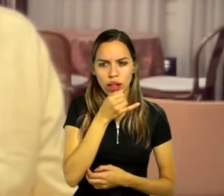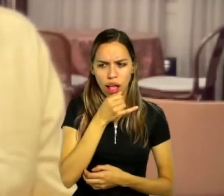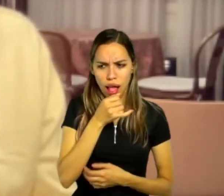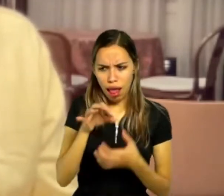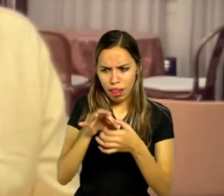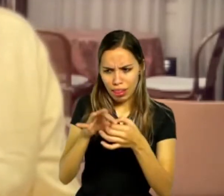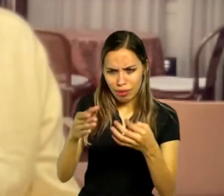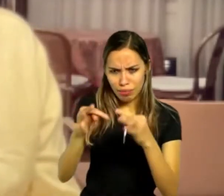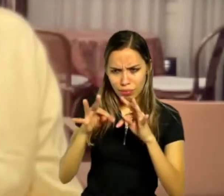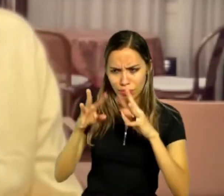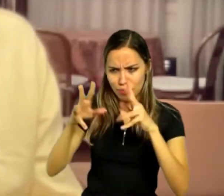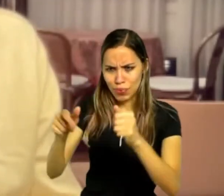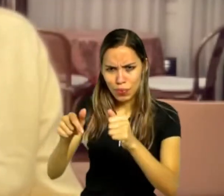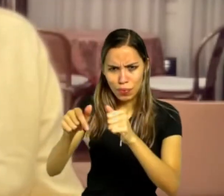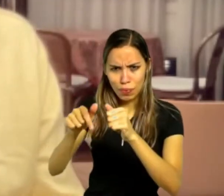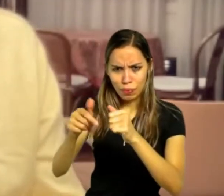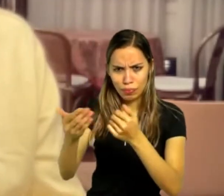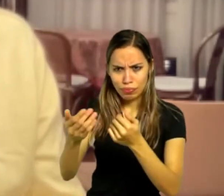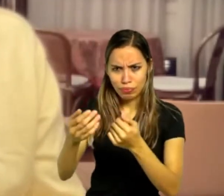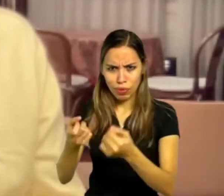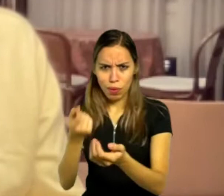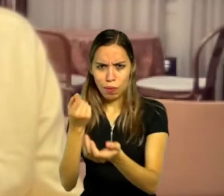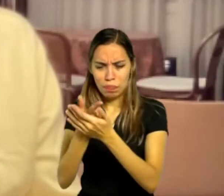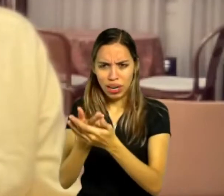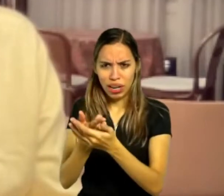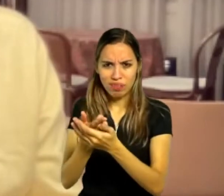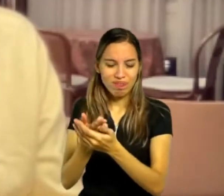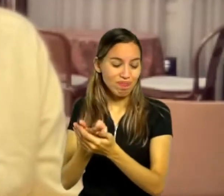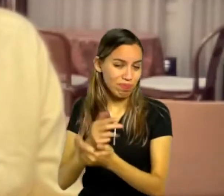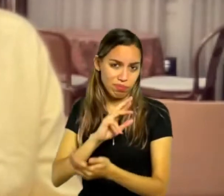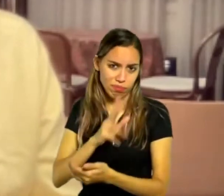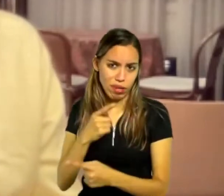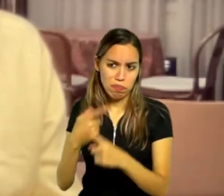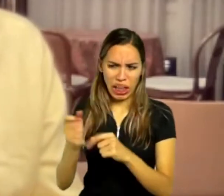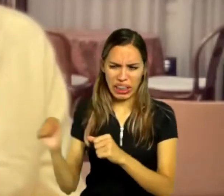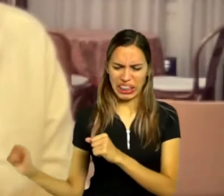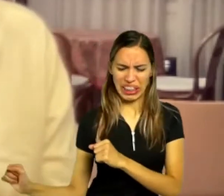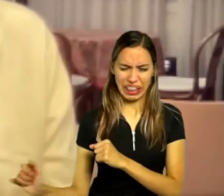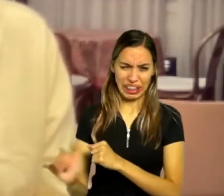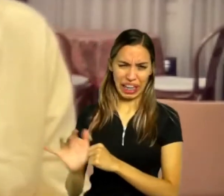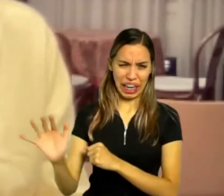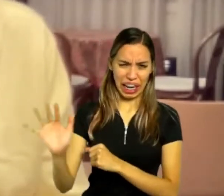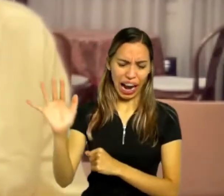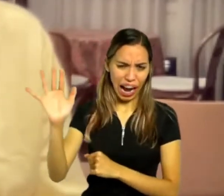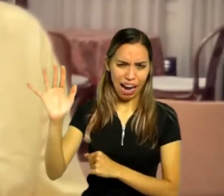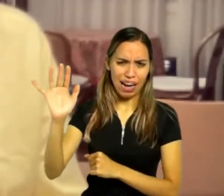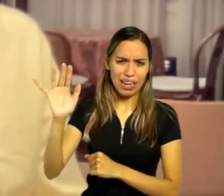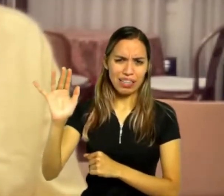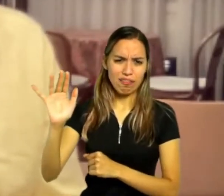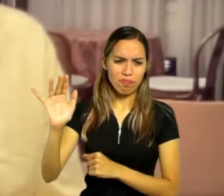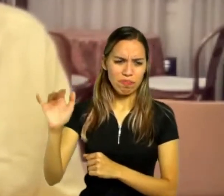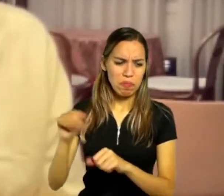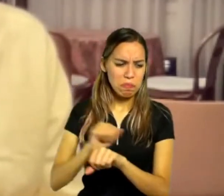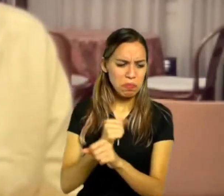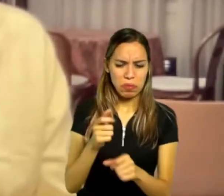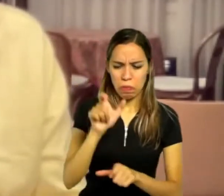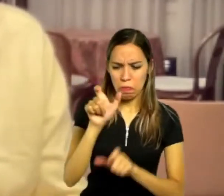são medicamentos, em geral, muito caros, alguns absurdamente caros, fora do alcance